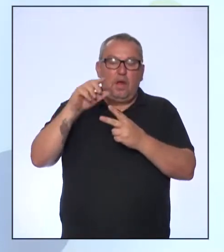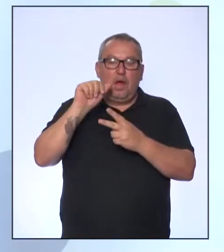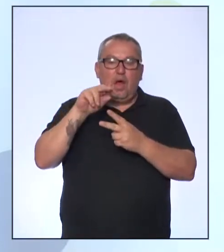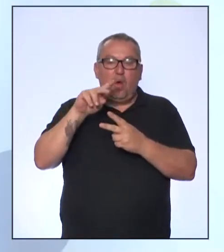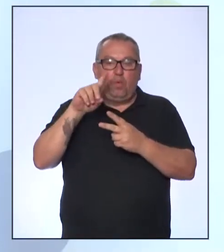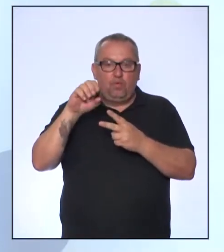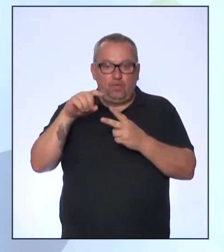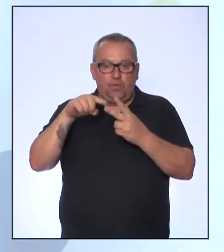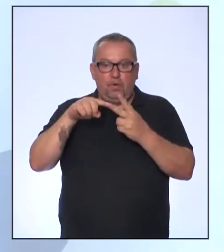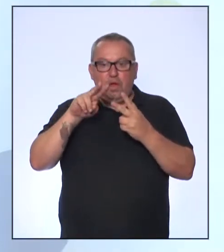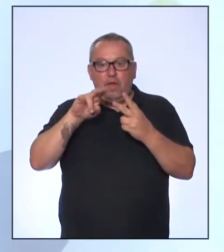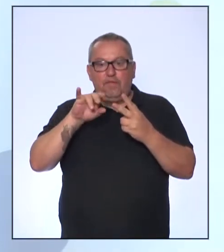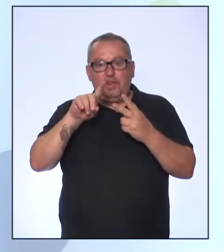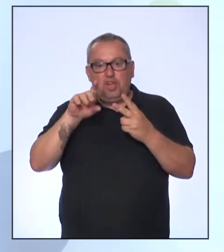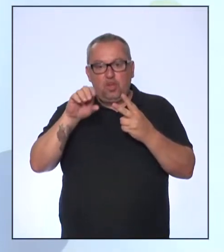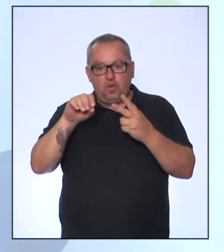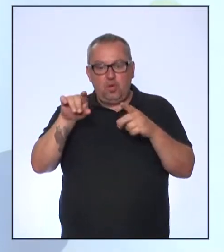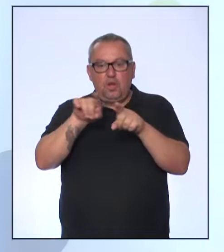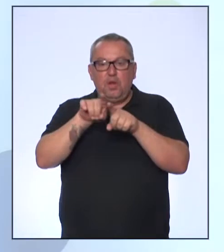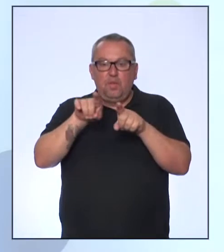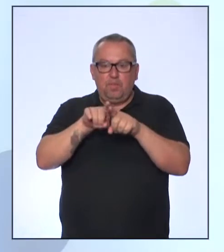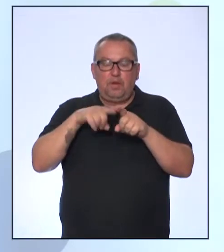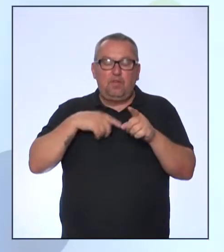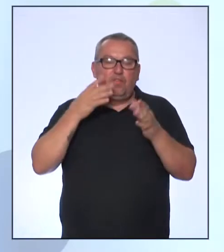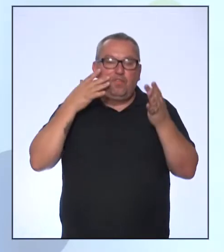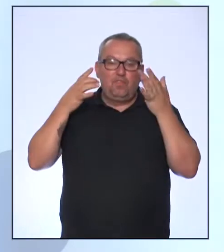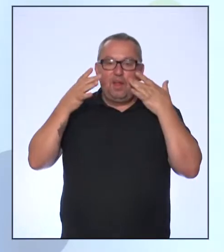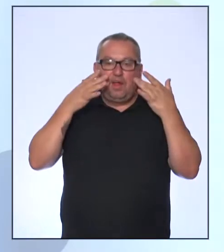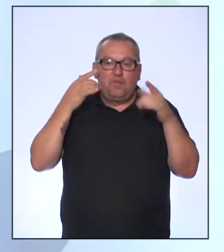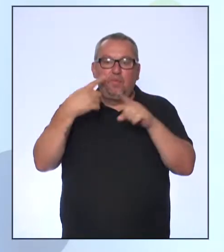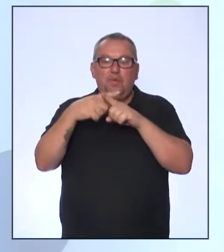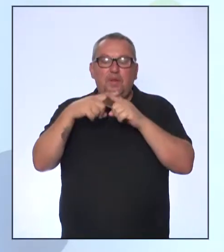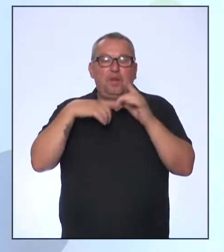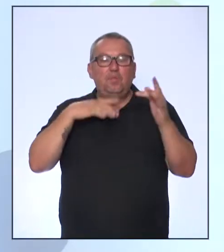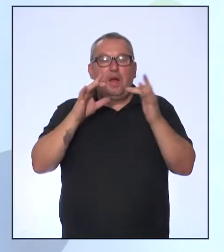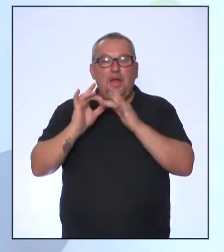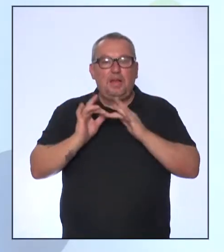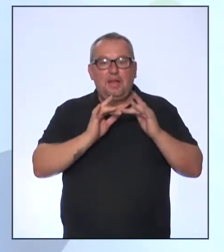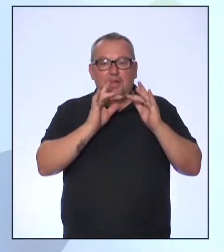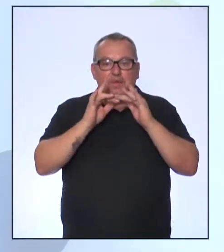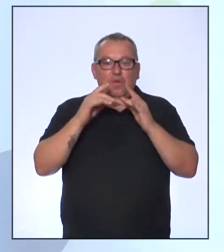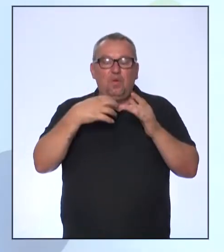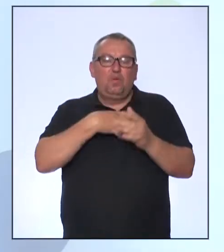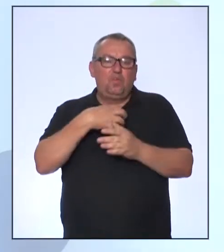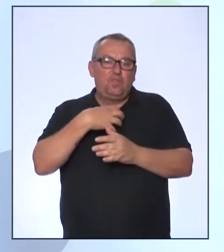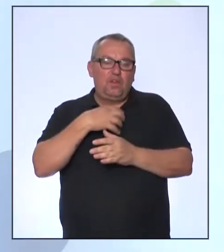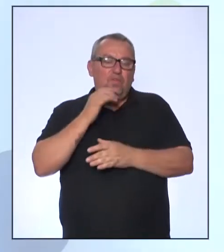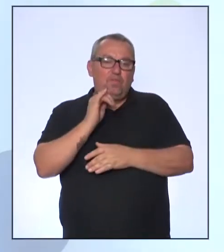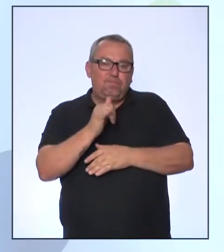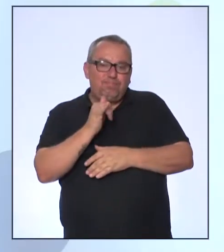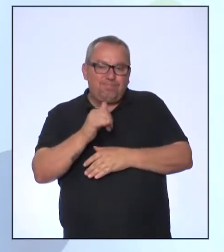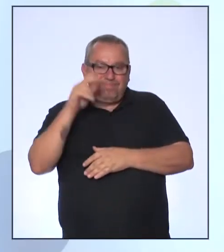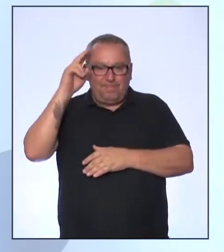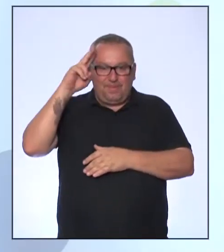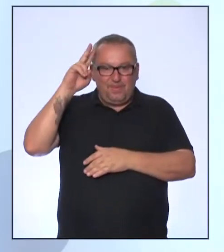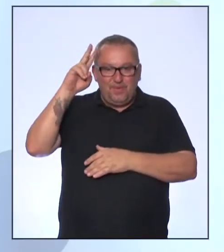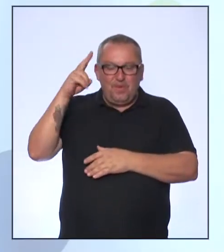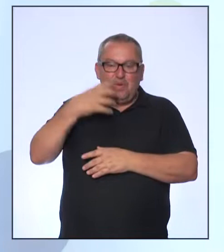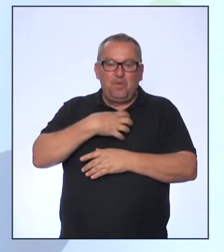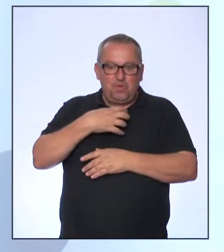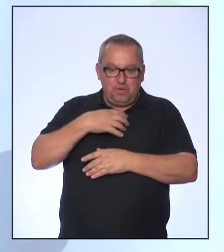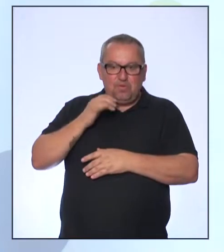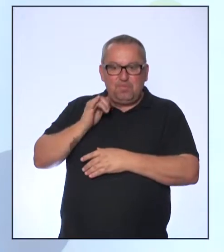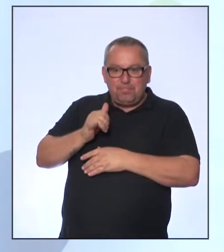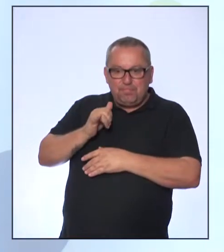o que é uma narrativa em vídeo. A gente passa um pouquinho pelo teatro, porque eles têm uma relação com a forma de contar uma história, o modelo de contar uma